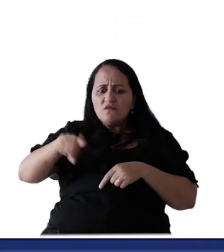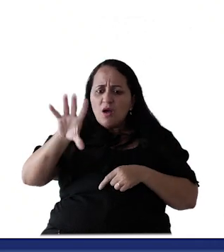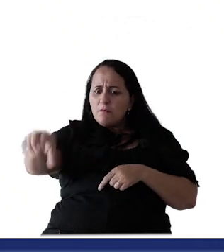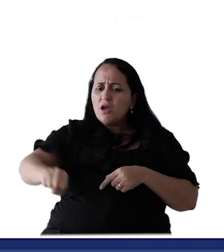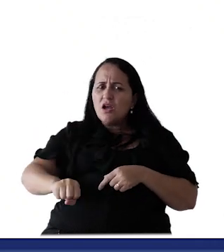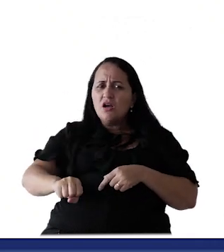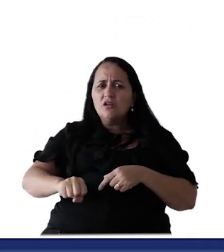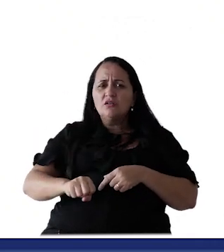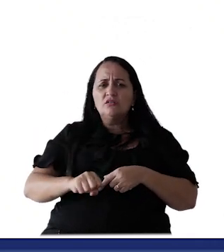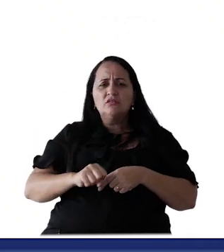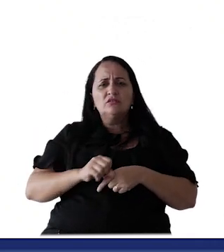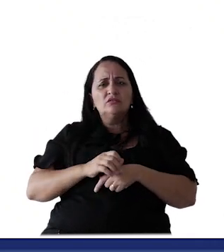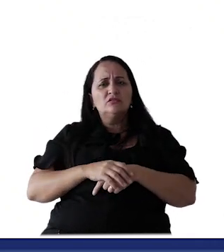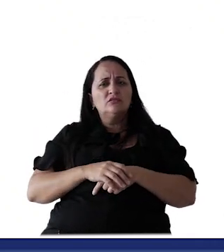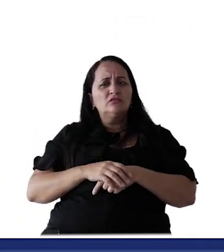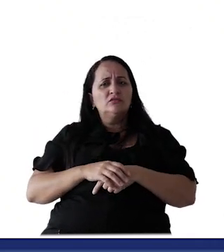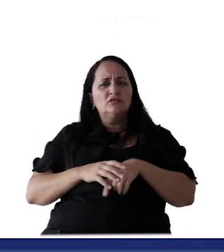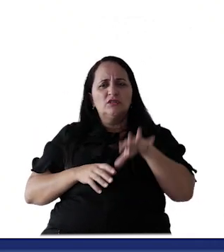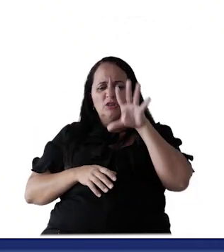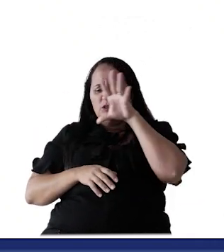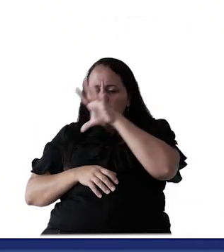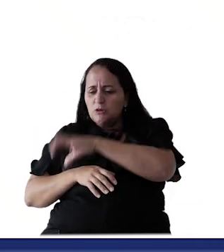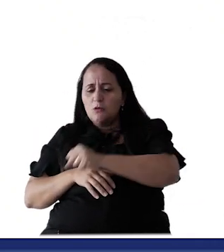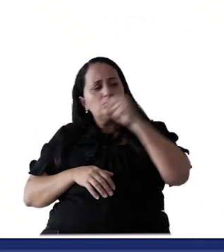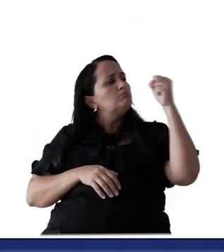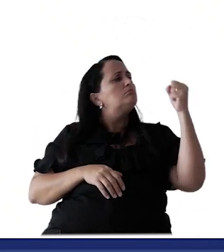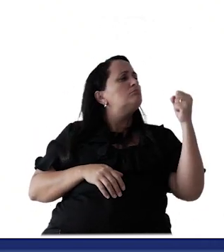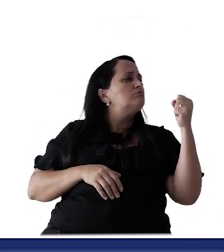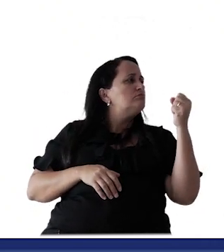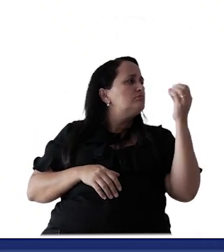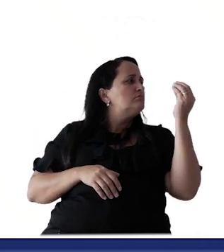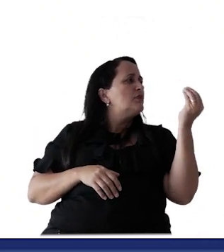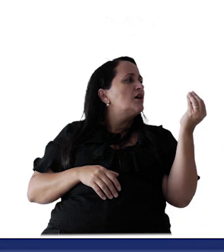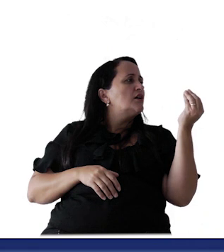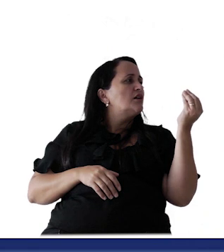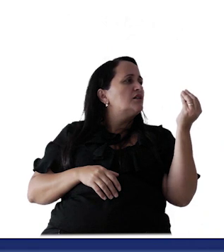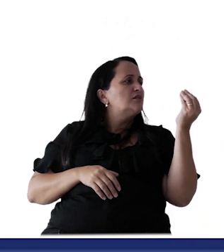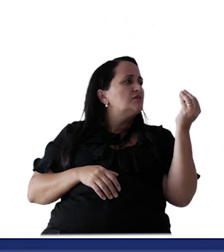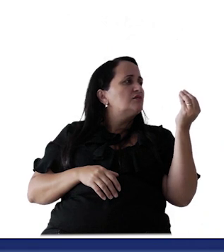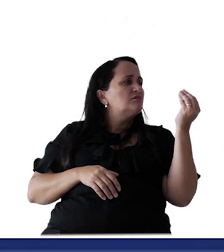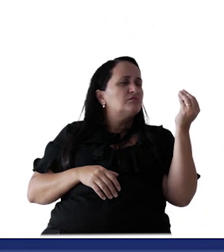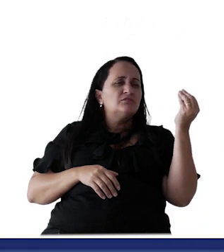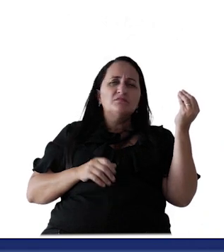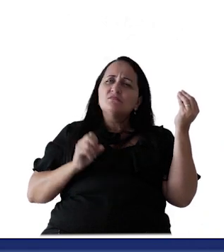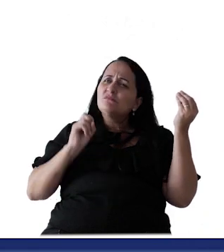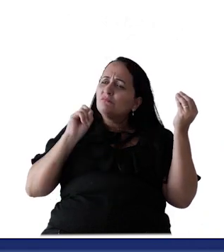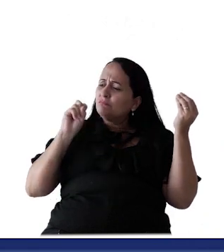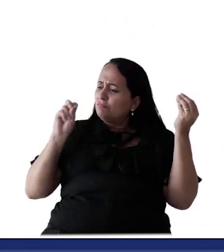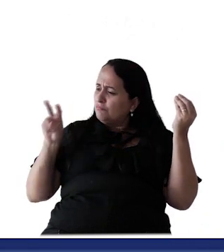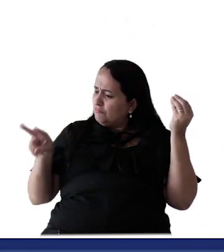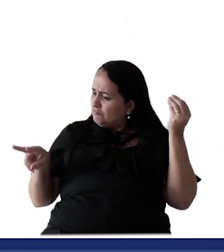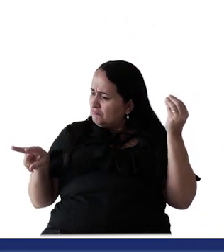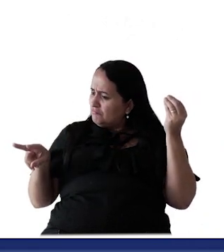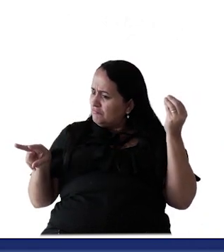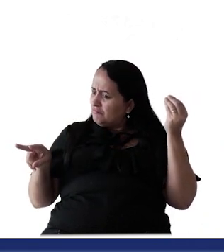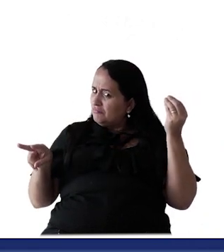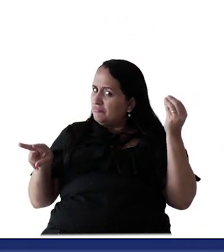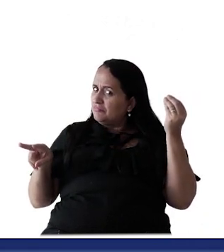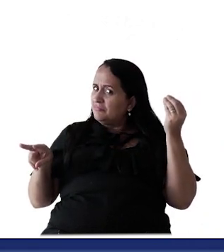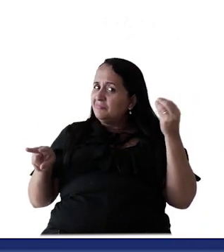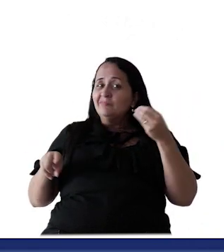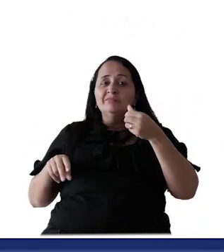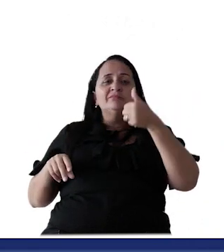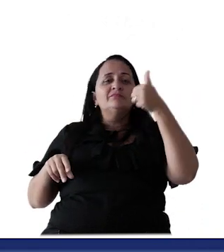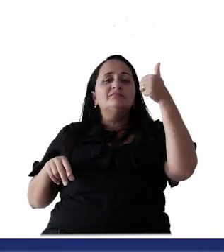Garfield. Peguei. Pois bem, observem a expressão no primeiro quadrinho